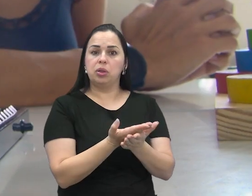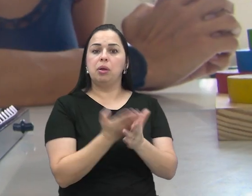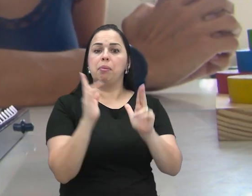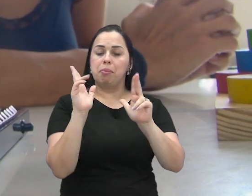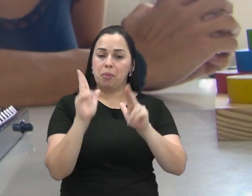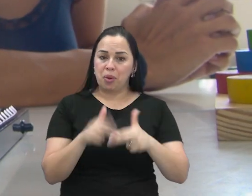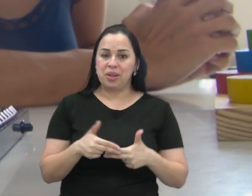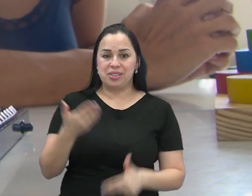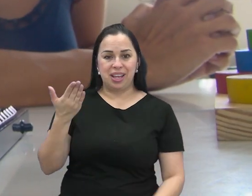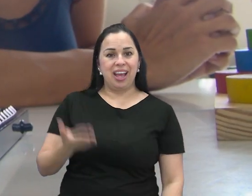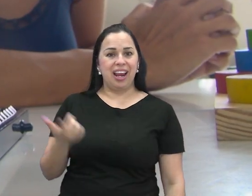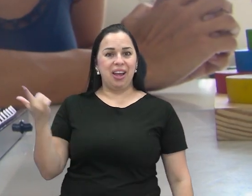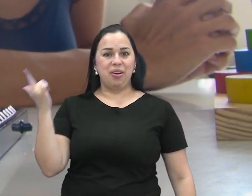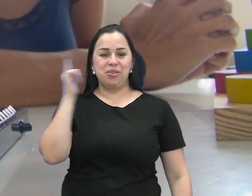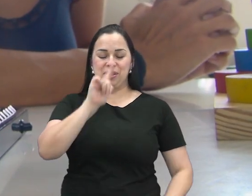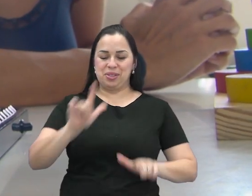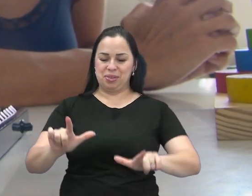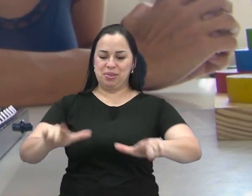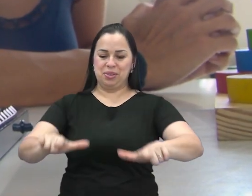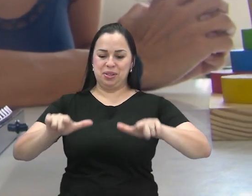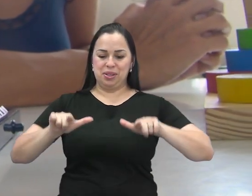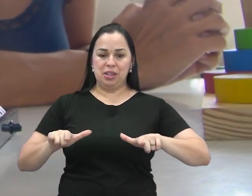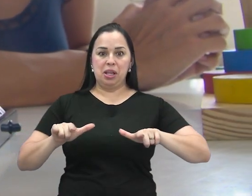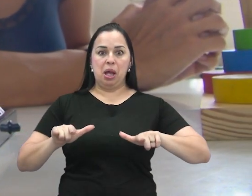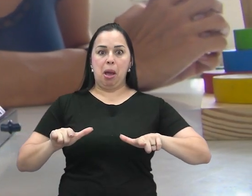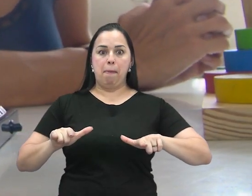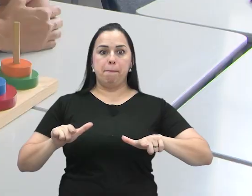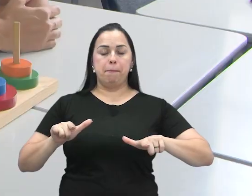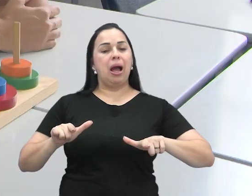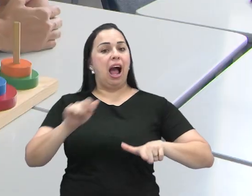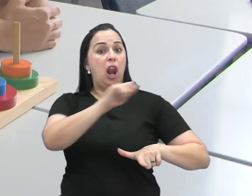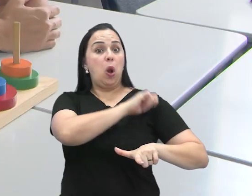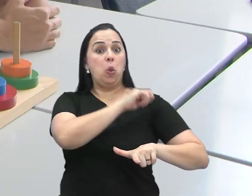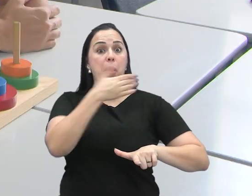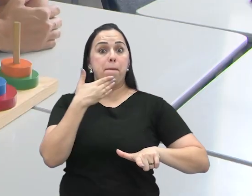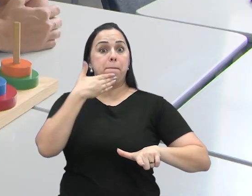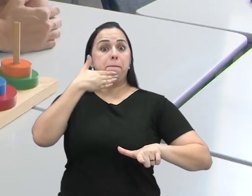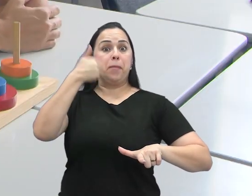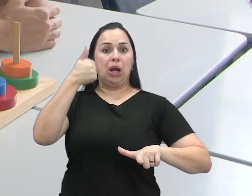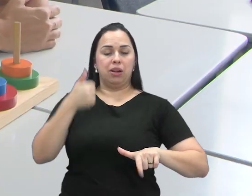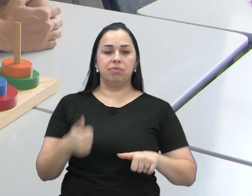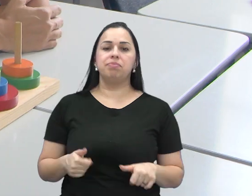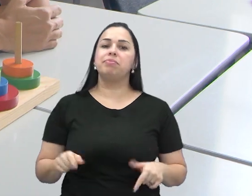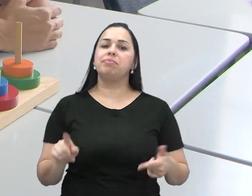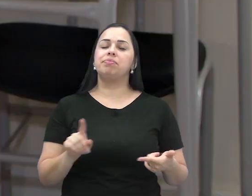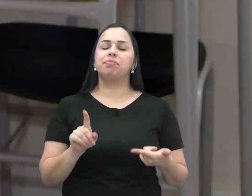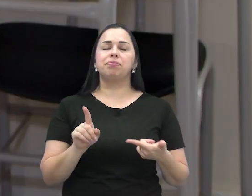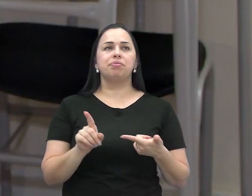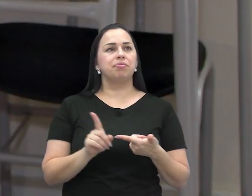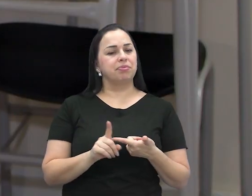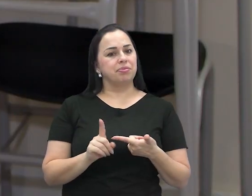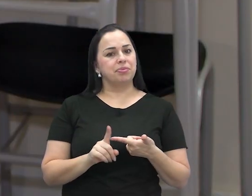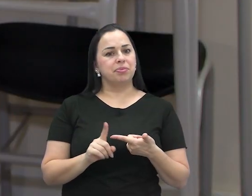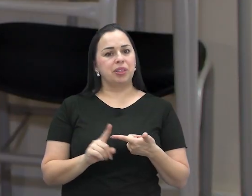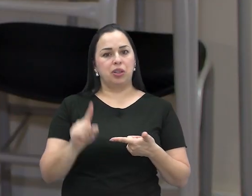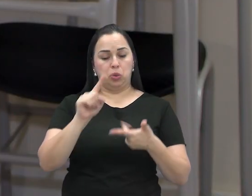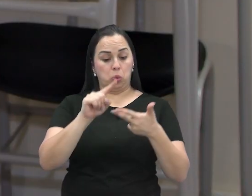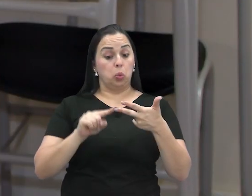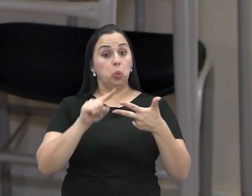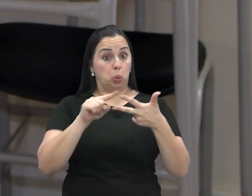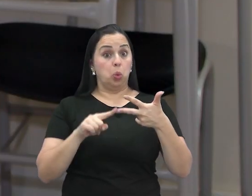nos estudos. Prova disso é que ela ganhou um certificado de melhor aluna da turma. Eu também